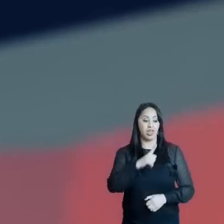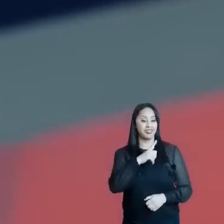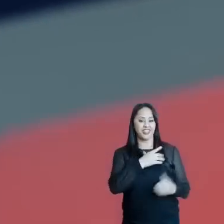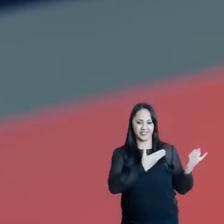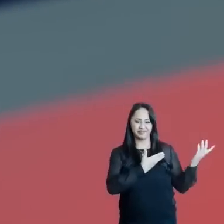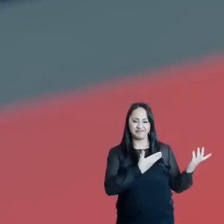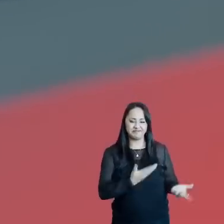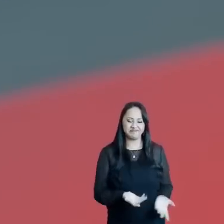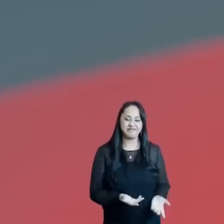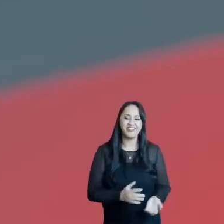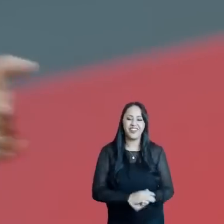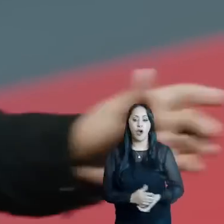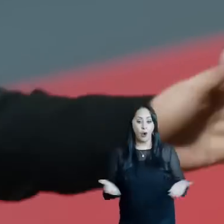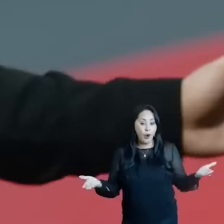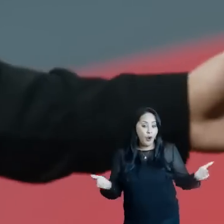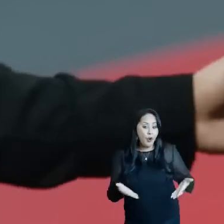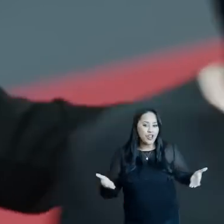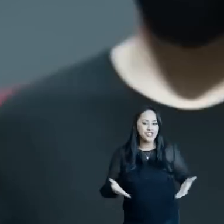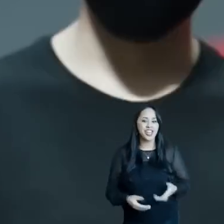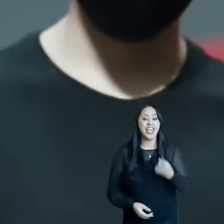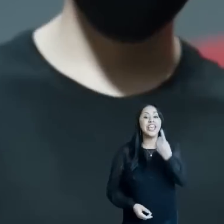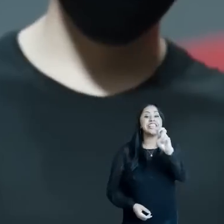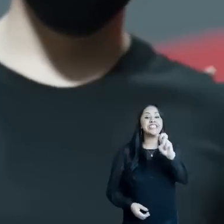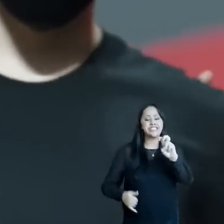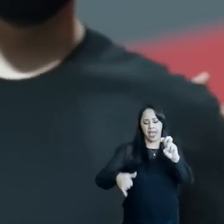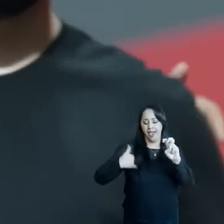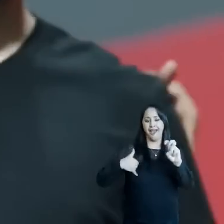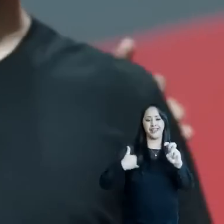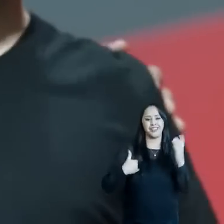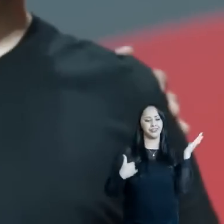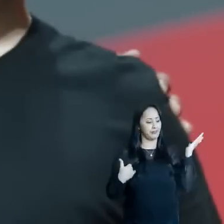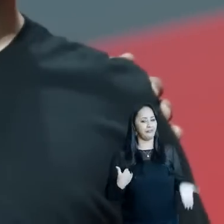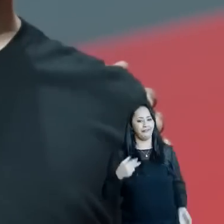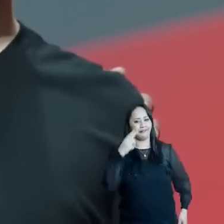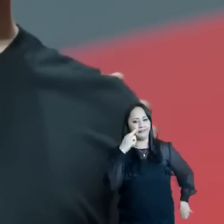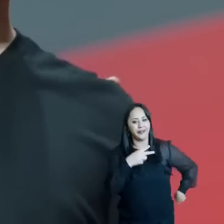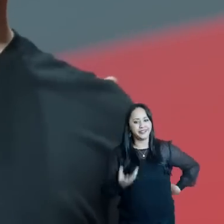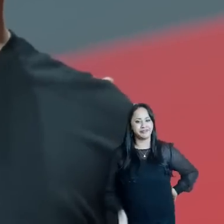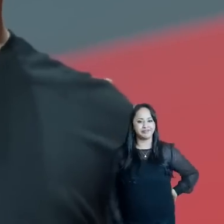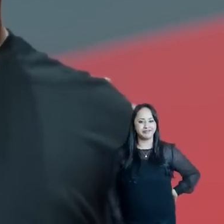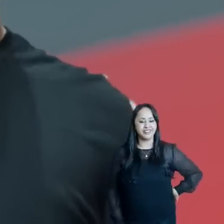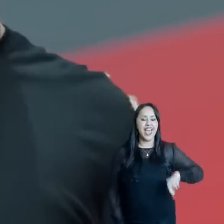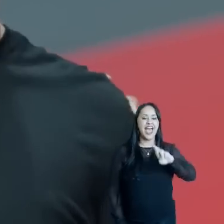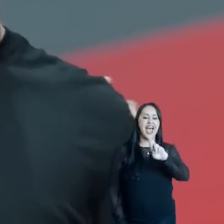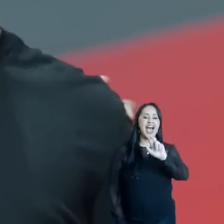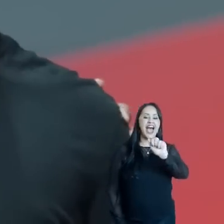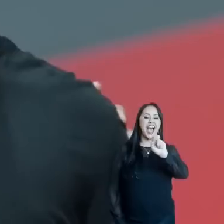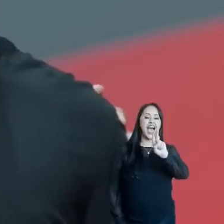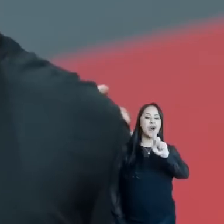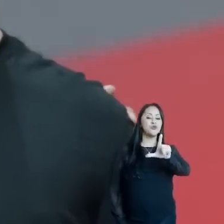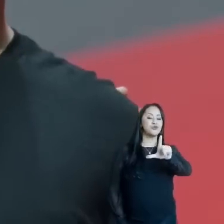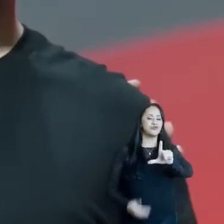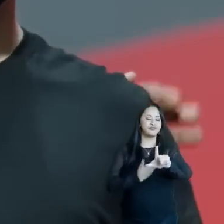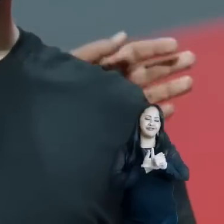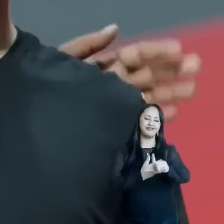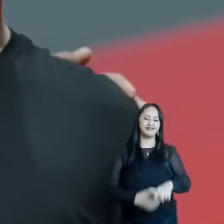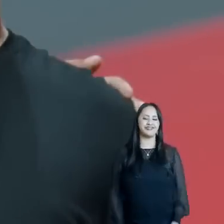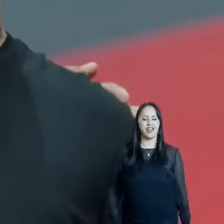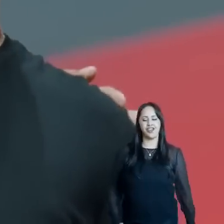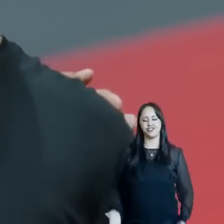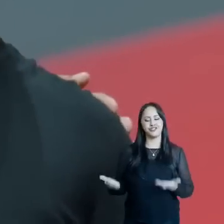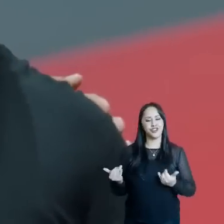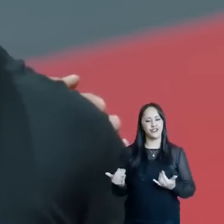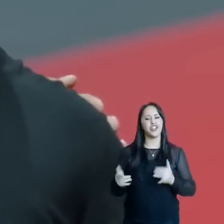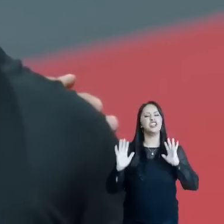aqui, completando hoje, 15 anos de idade. Olha aqui pra você ver. Raulzinho está aqui, garoto prodígio. Já mostrei